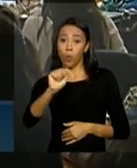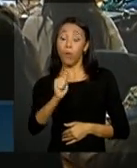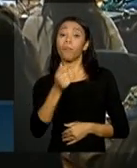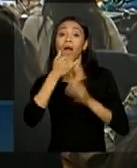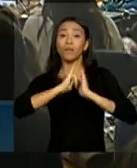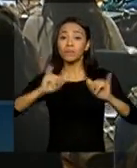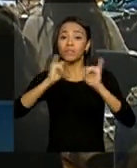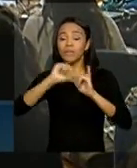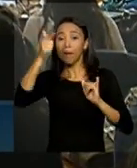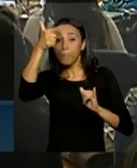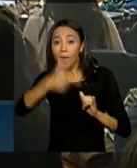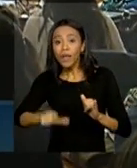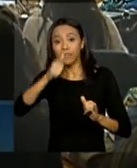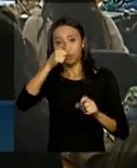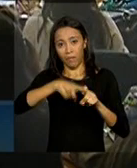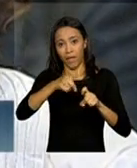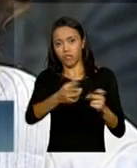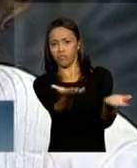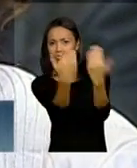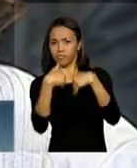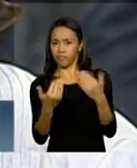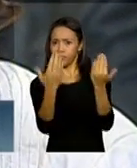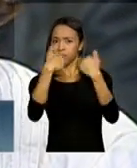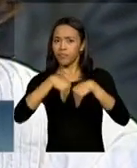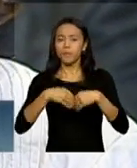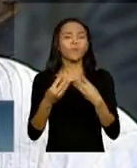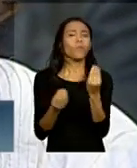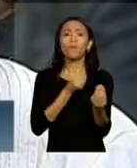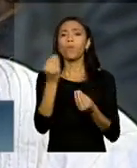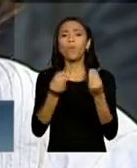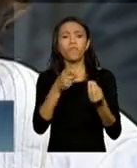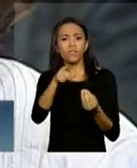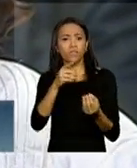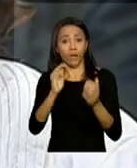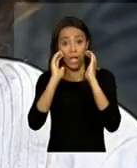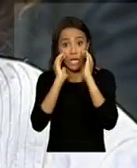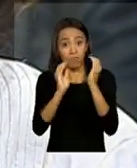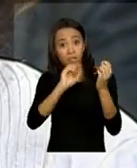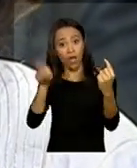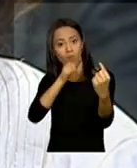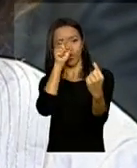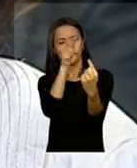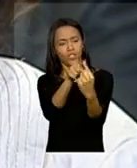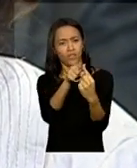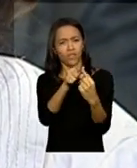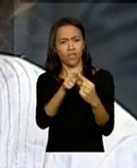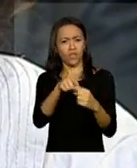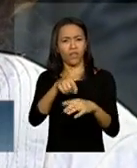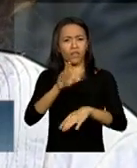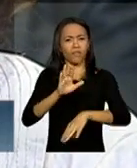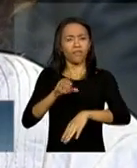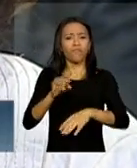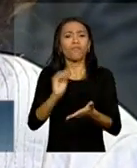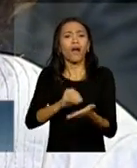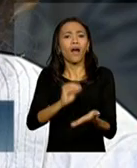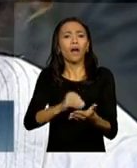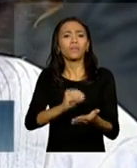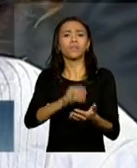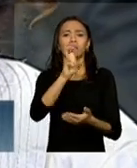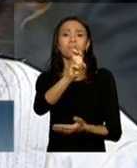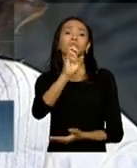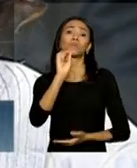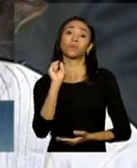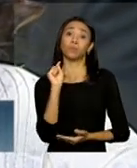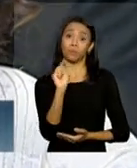pergunta da coletiva Pass como que vocês vão fazer para cumprir a meta sendo que faltam um pouco mais de 5000 médicos no programa Mais